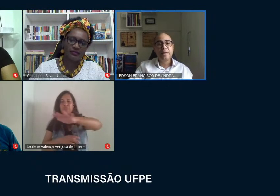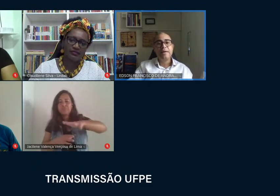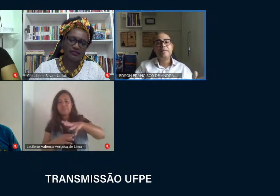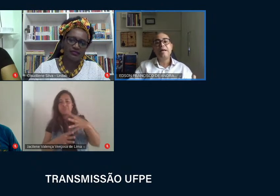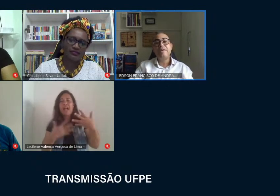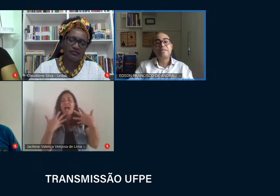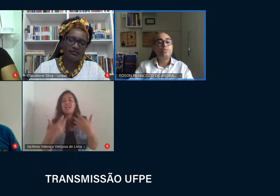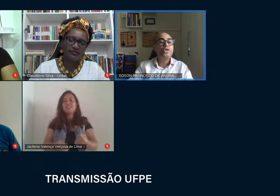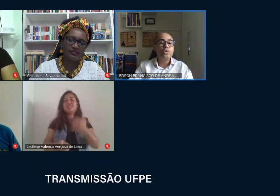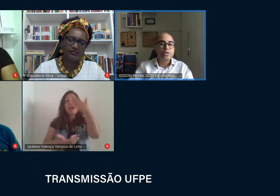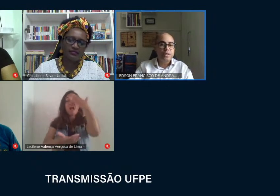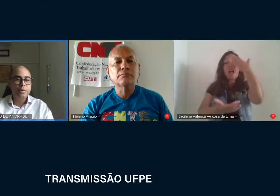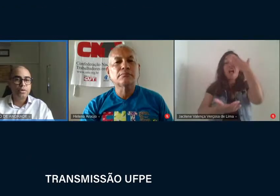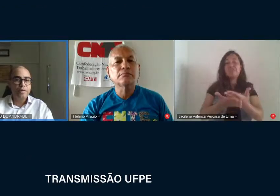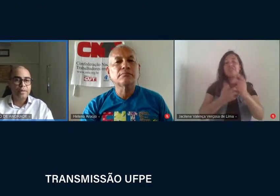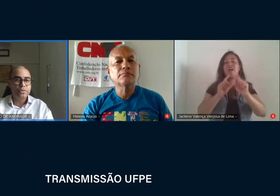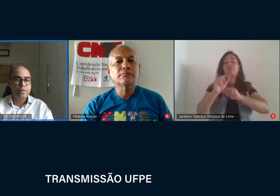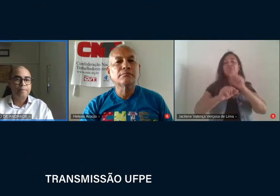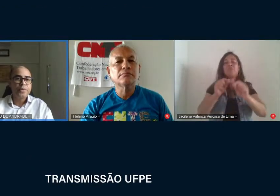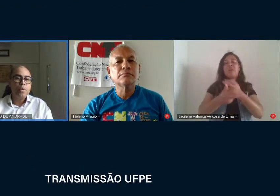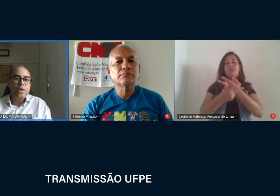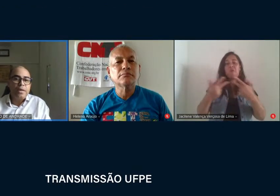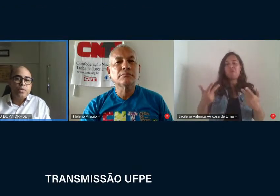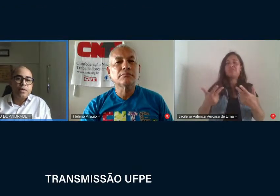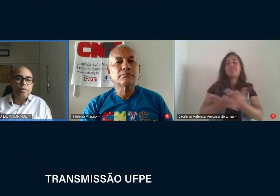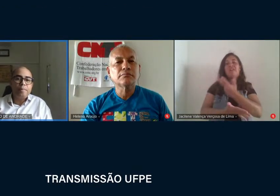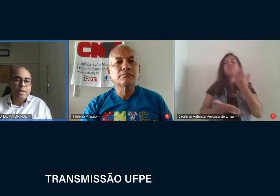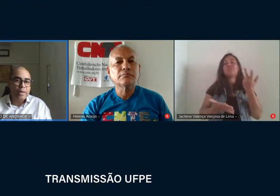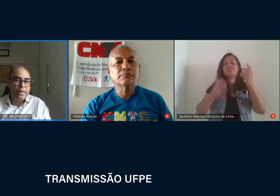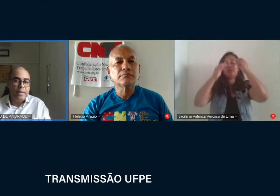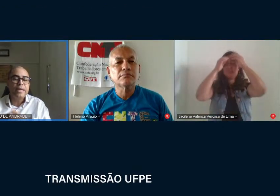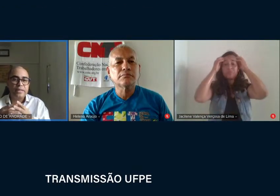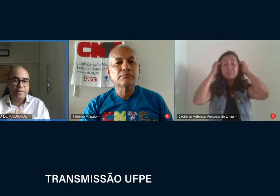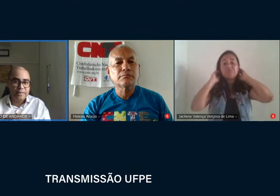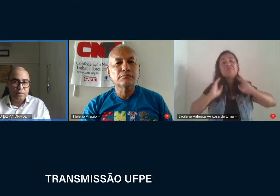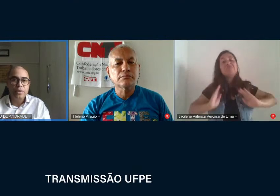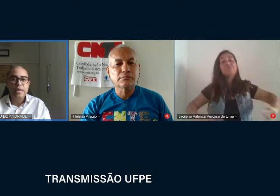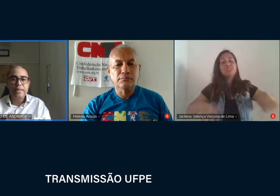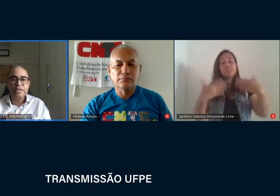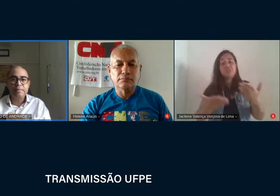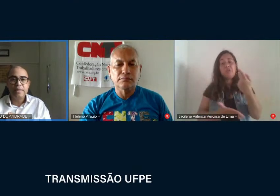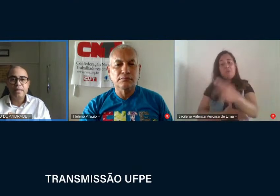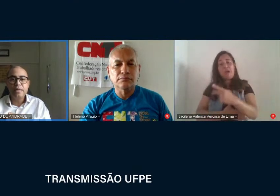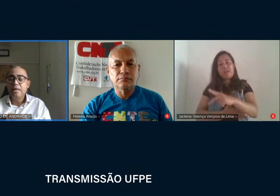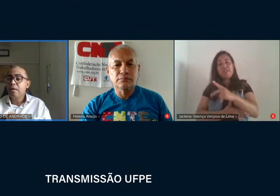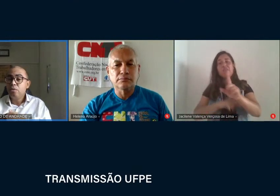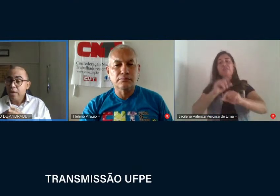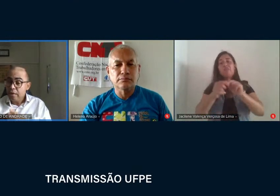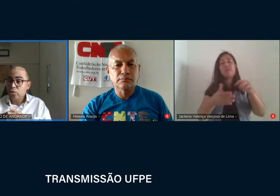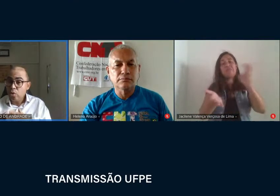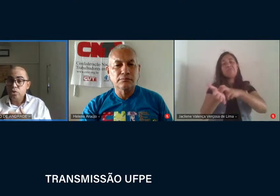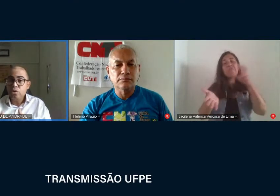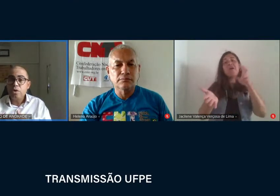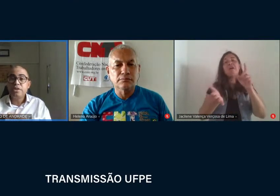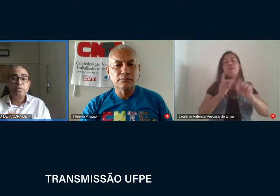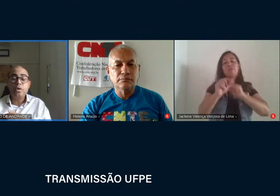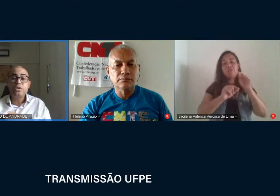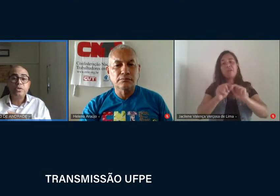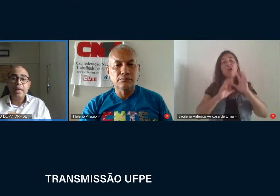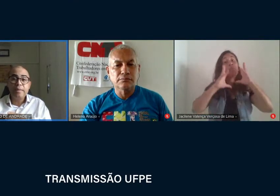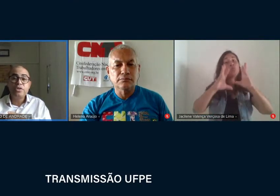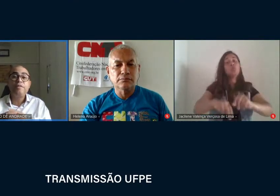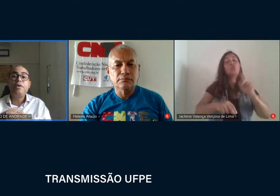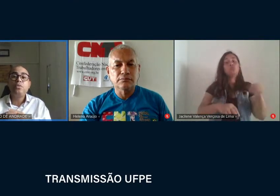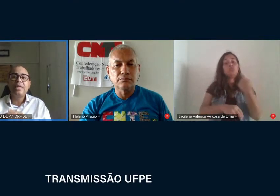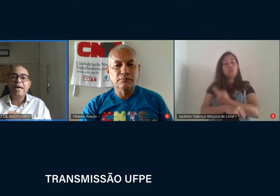acreditar na versão distorcida dos fatos. O que nos acompanha aqui, nesta sessão desta manhã, todos nós